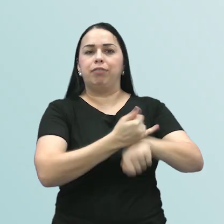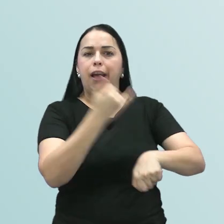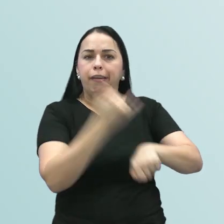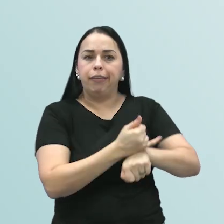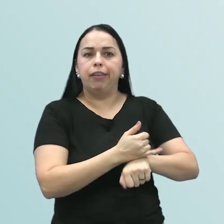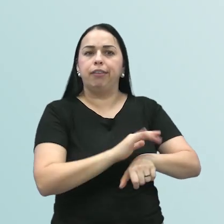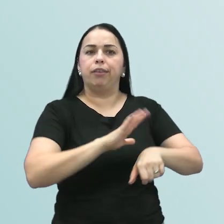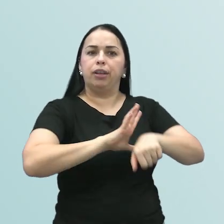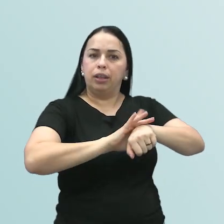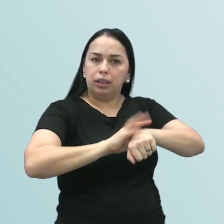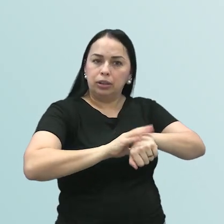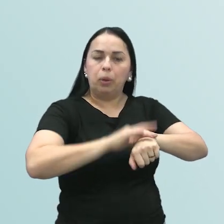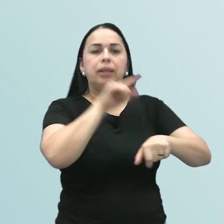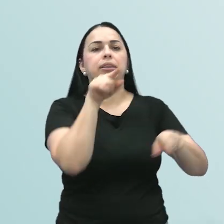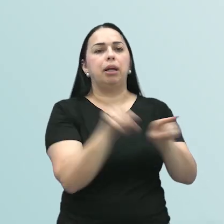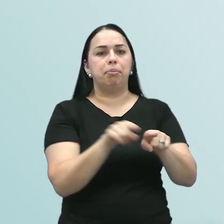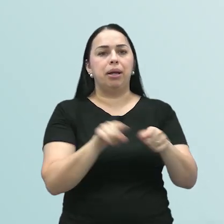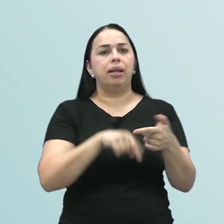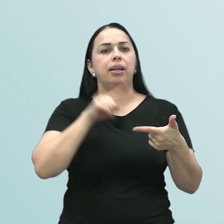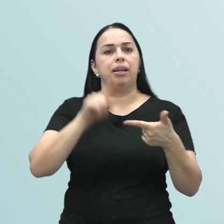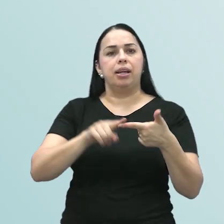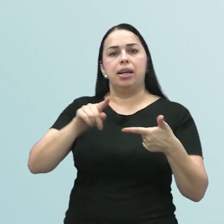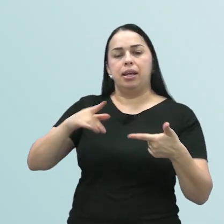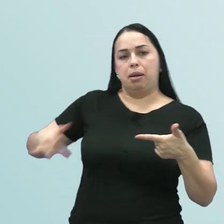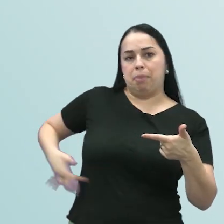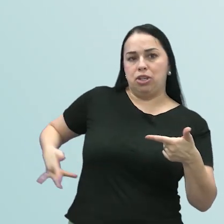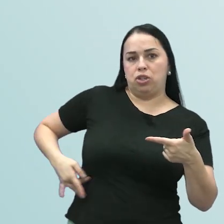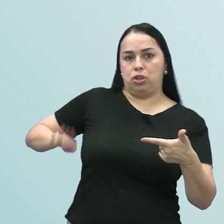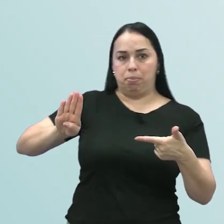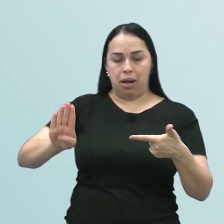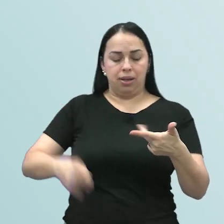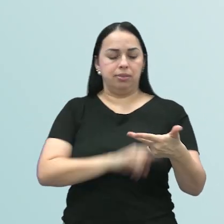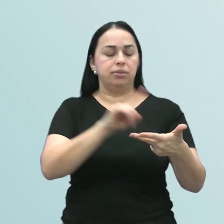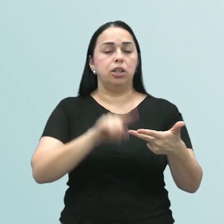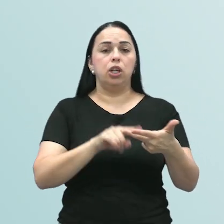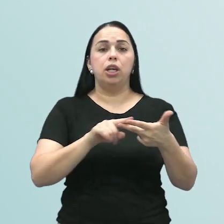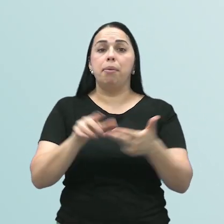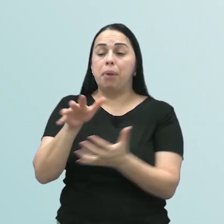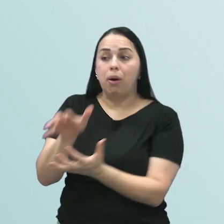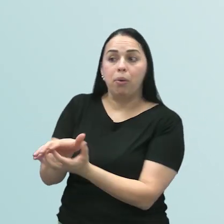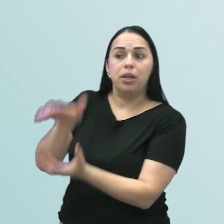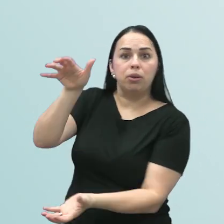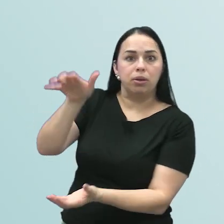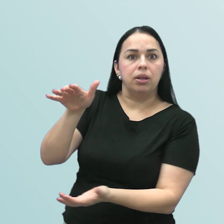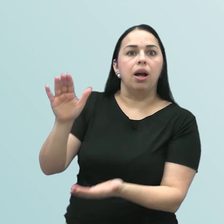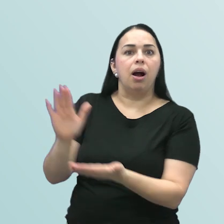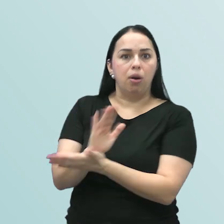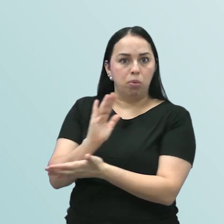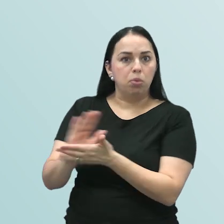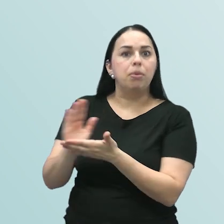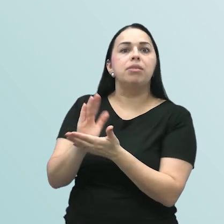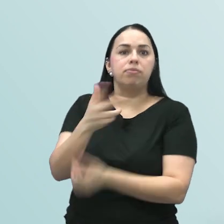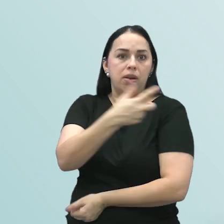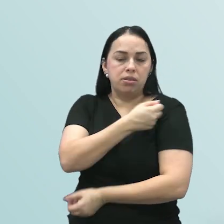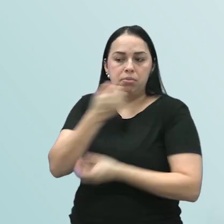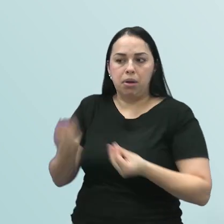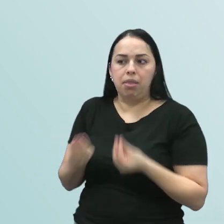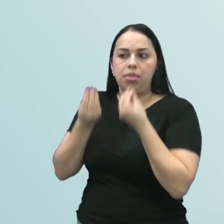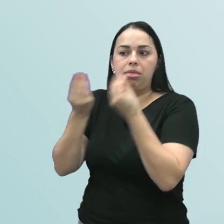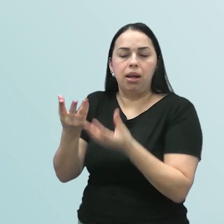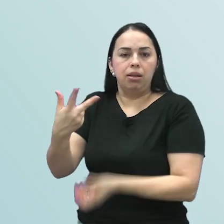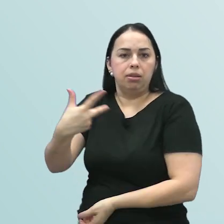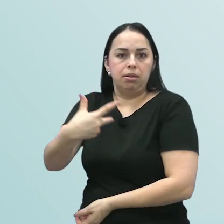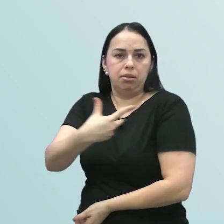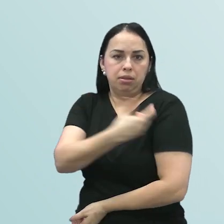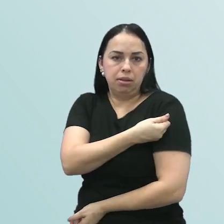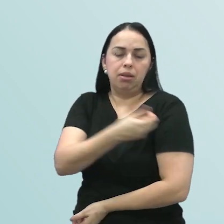B também precisam ser repostas mesmo depois de adulto, e nos idosos também às vezes algumas vacinas para aumentar a imunidade